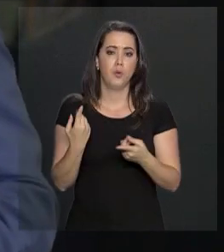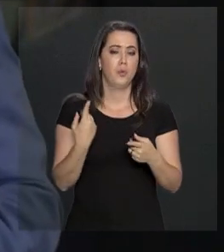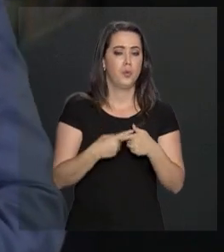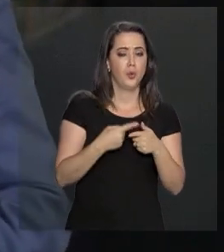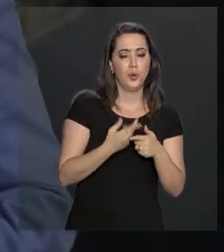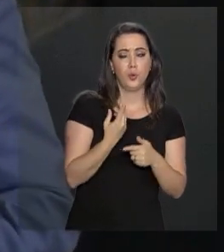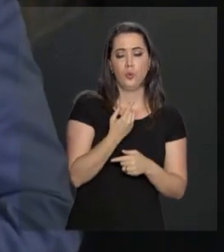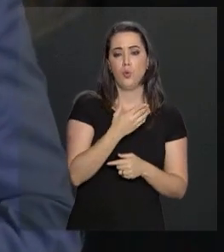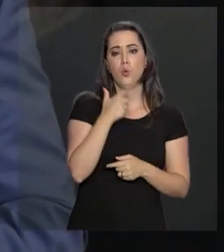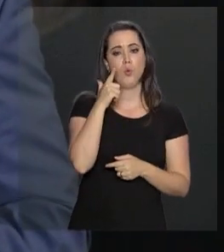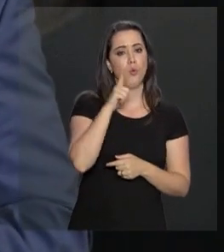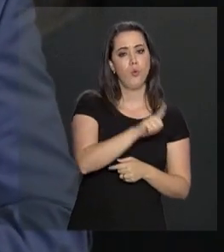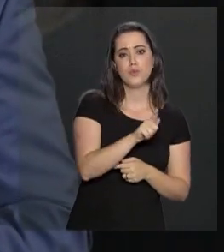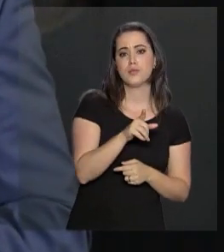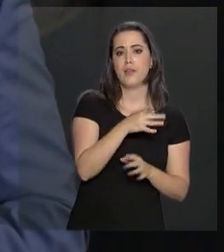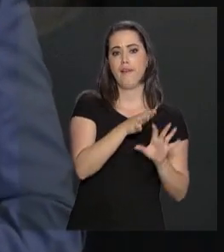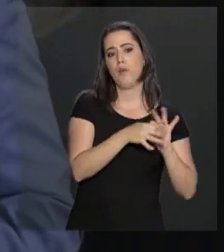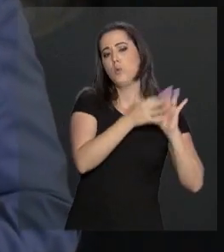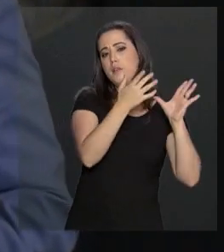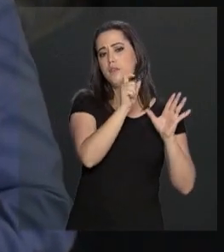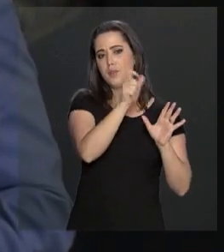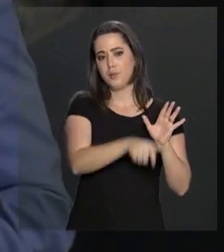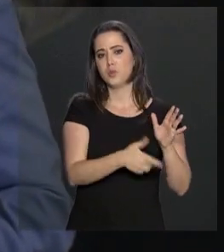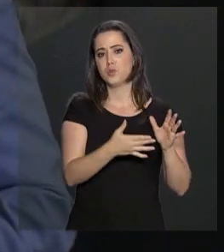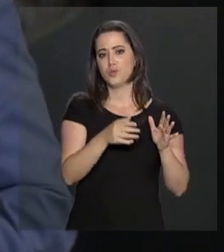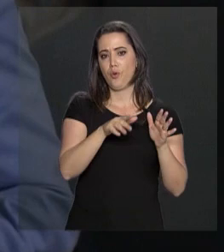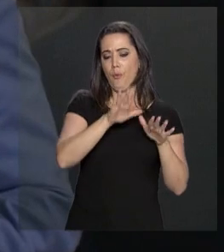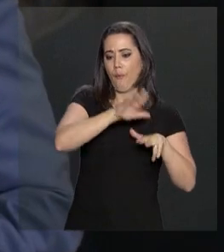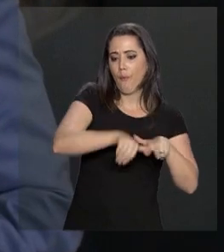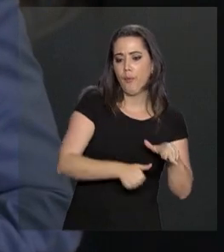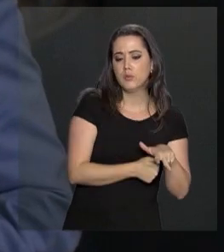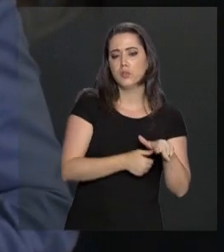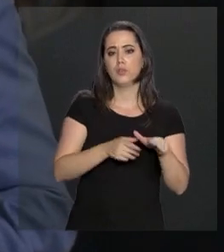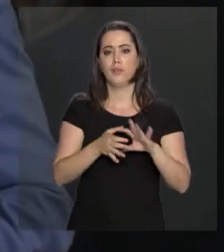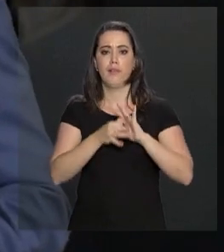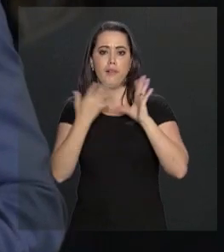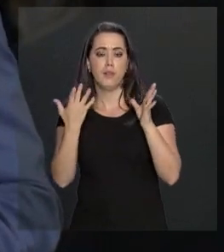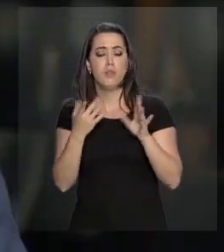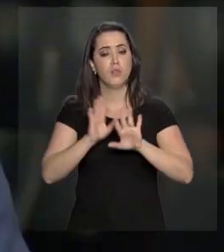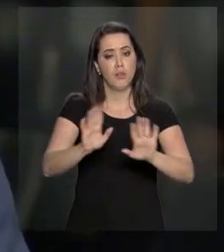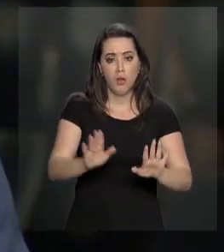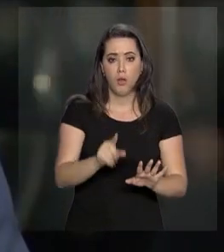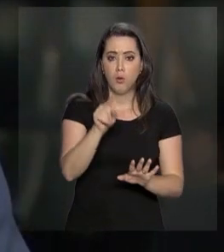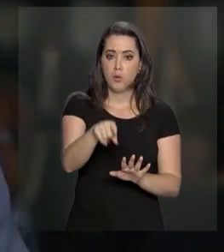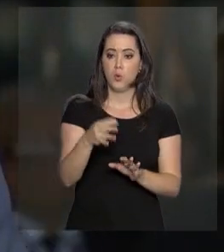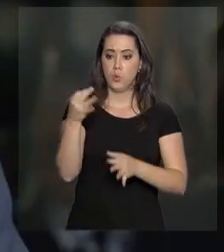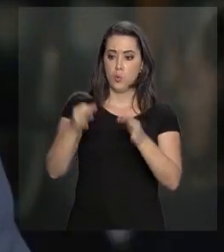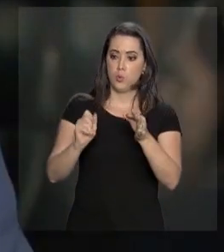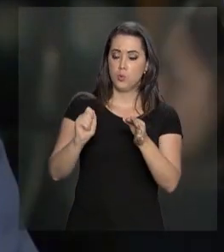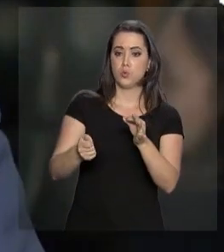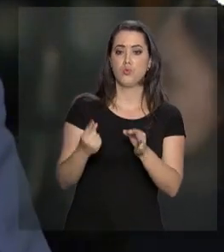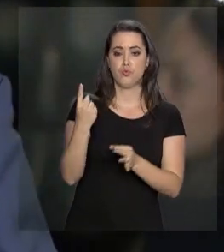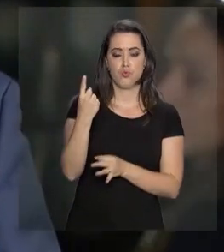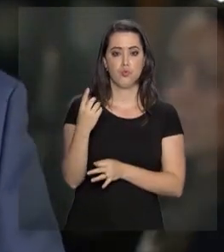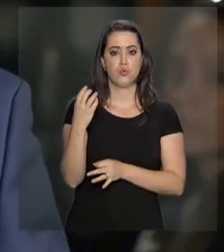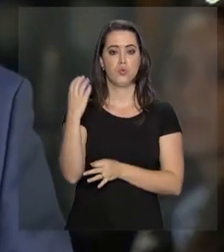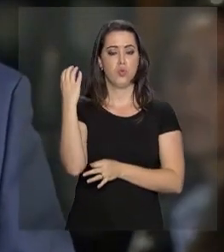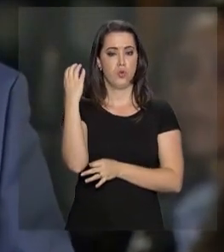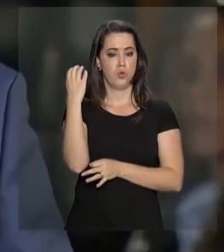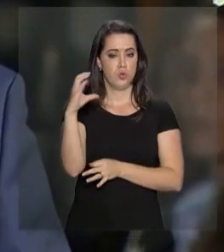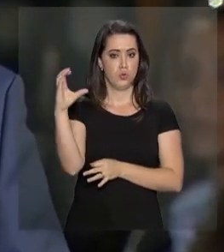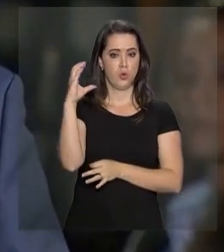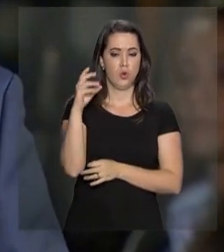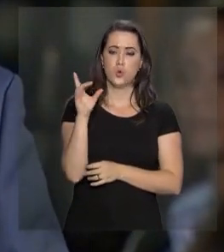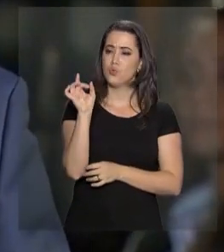corrupção com impunidade e sem riscos de punição para os criminosos. Um juiz em Curitiba pouco